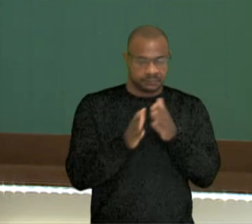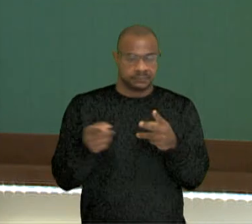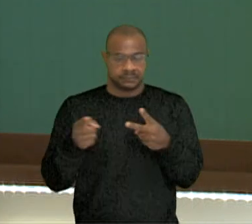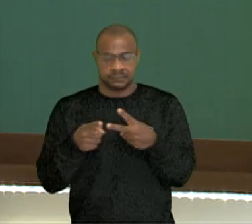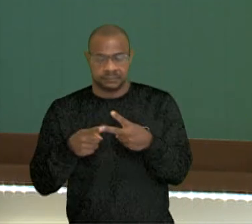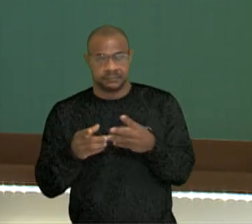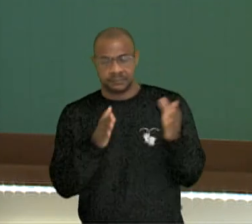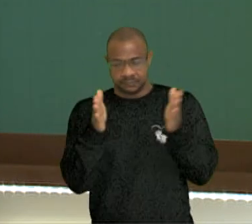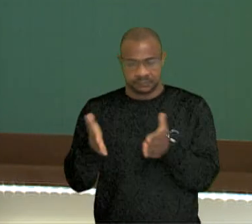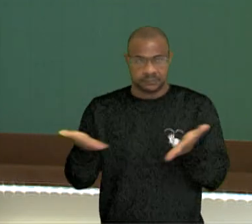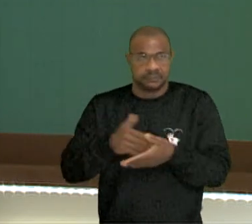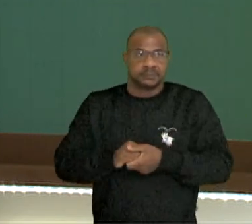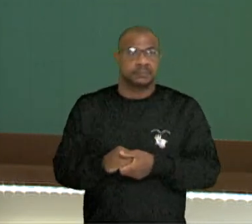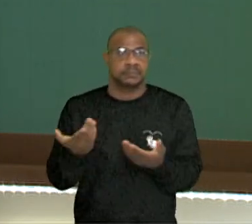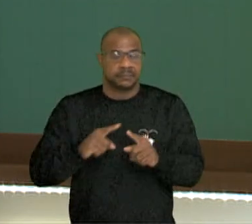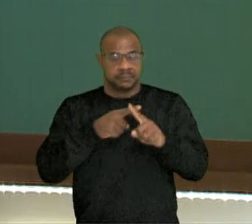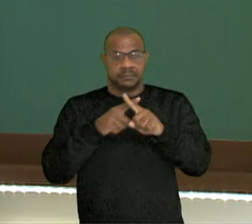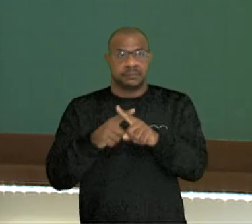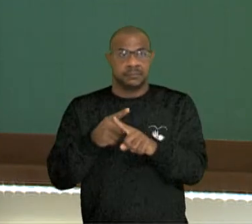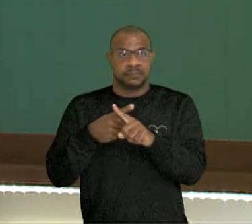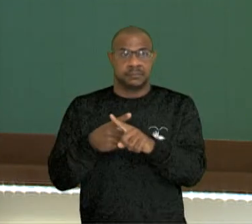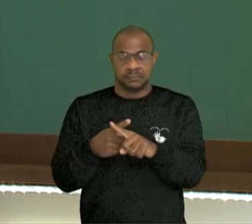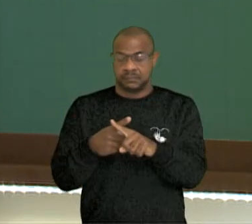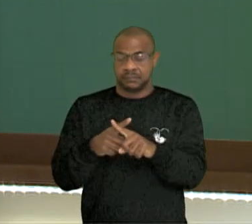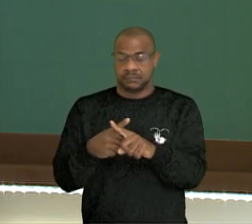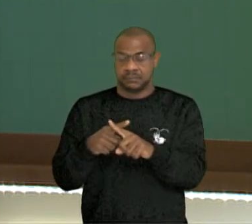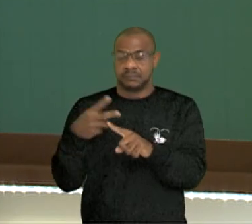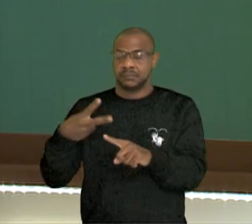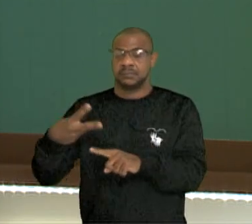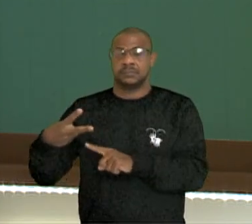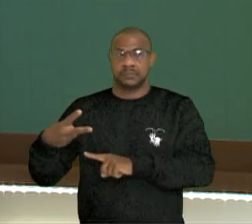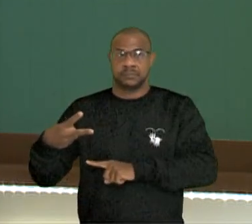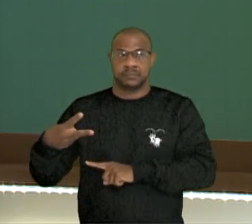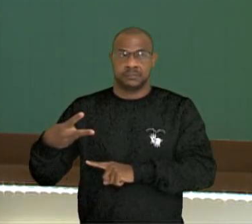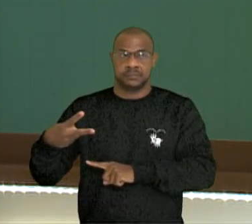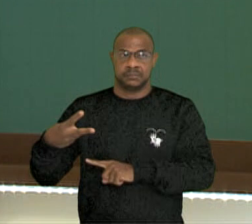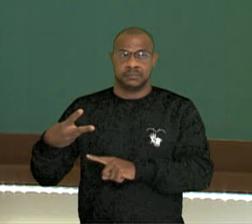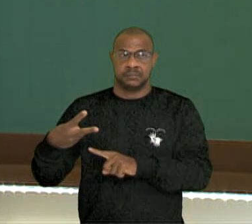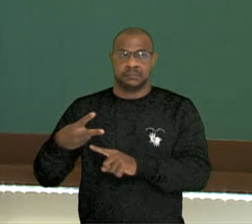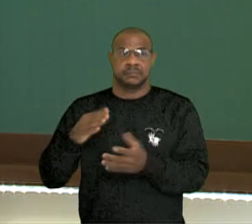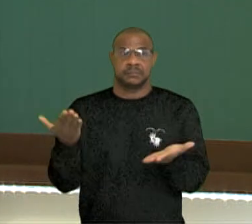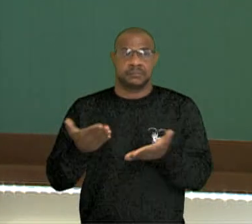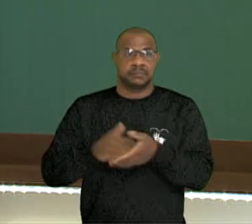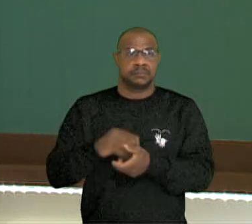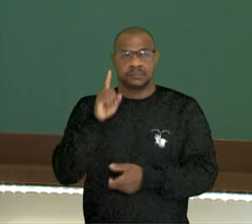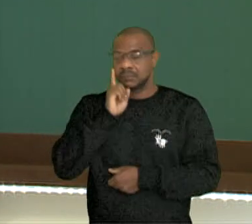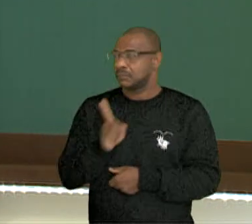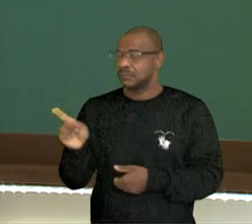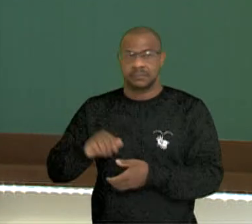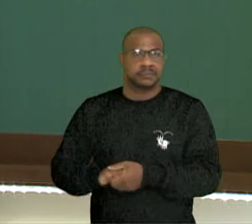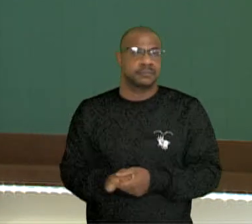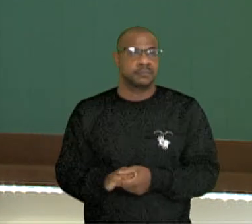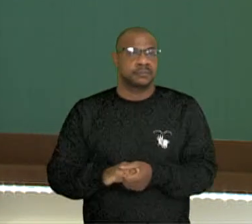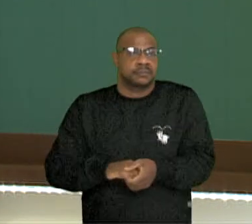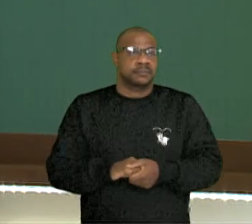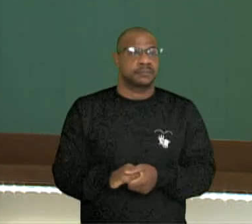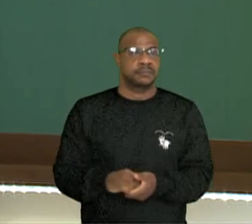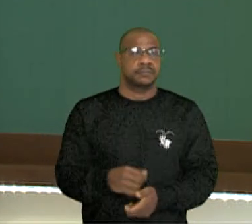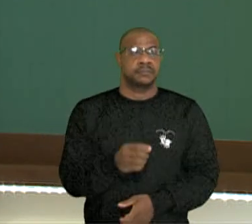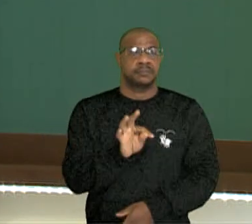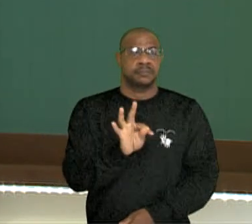Isso, multiplicar por 2, esses dois carinhas aqui, ó. Multiplica todo mundo. Então, vai lá, ó. É